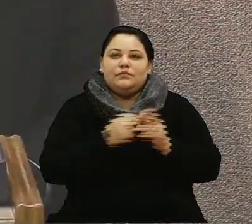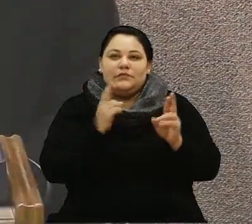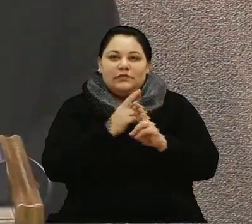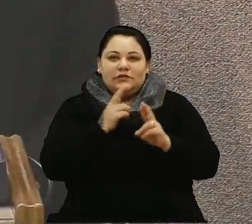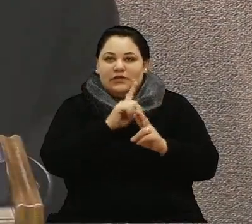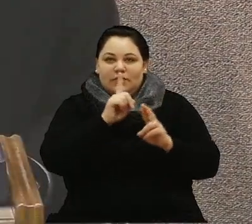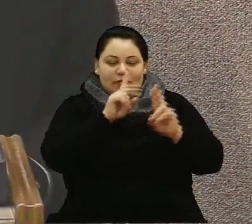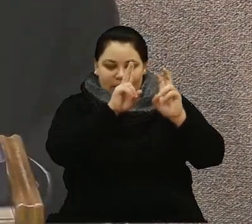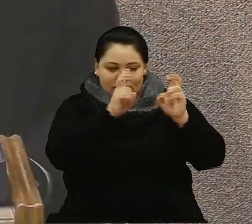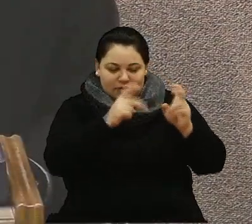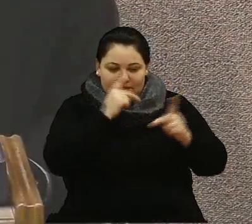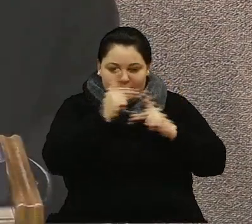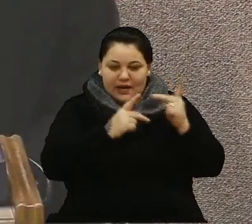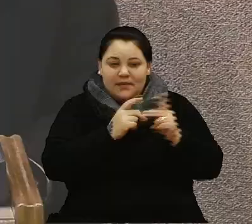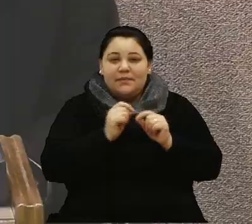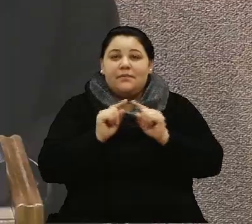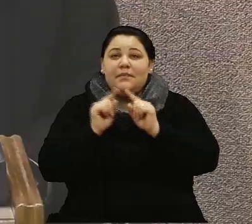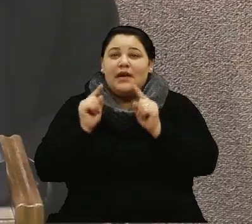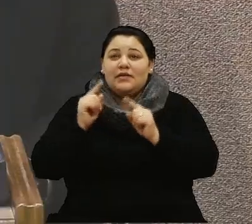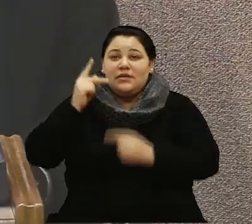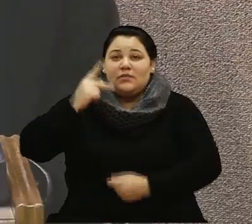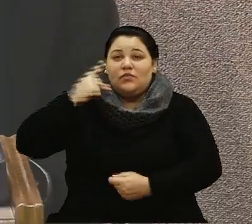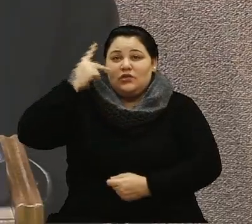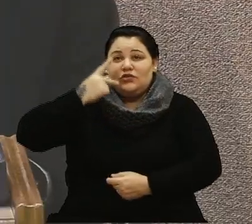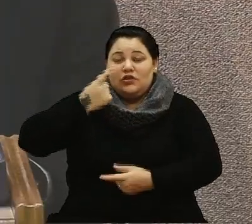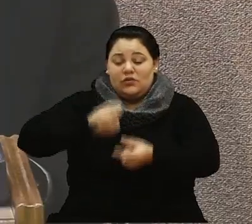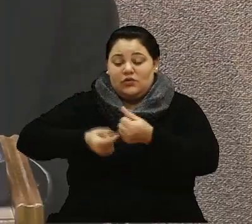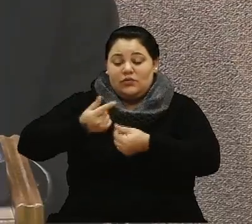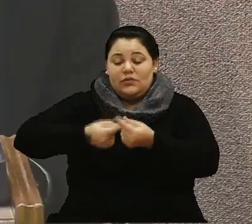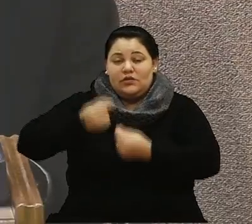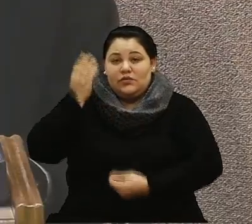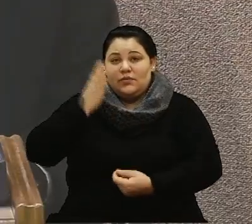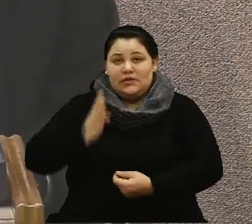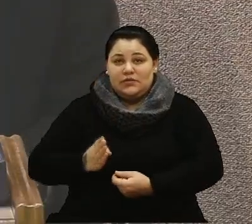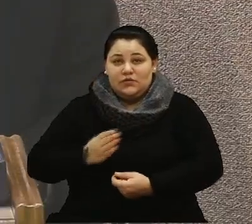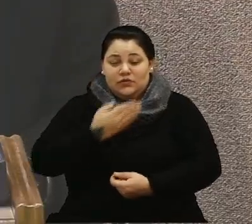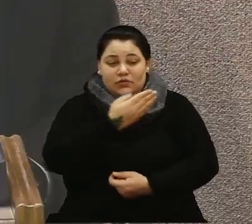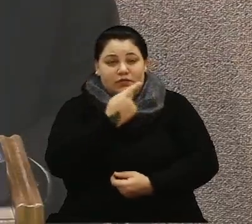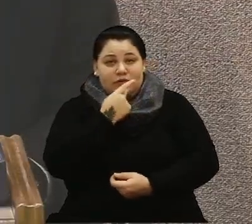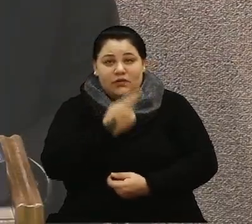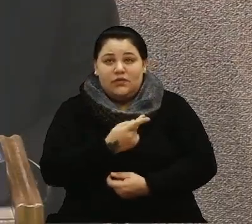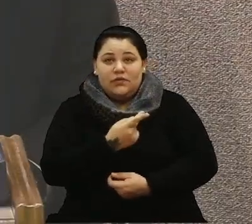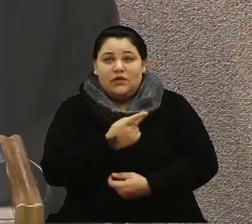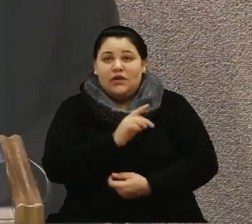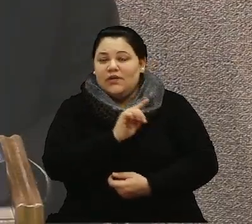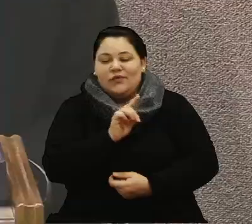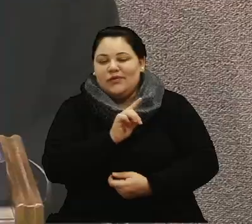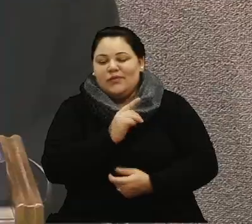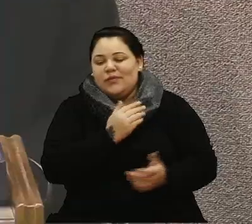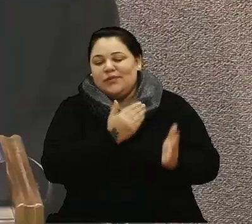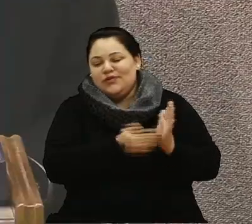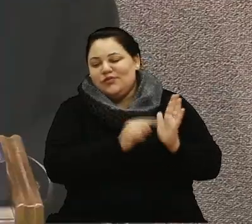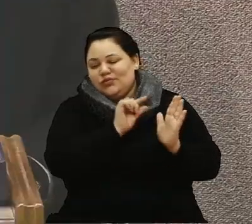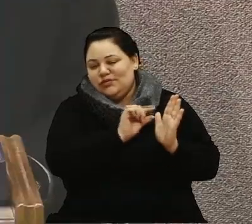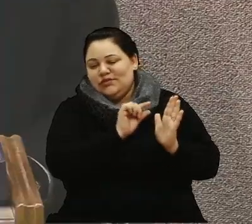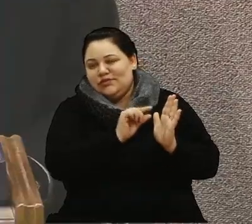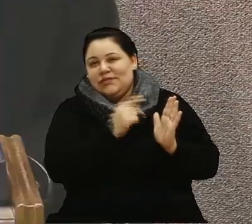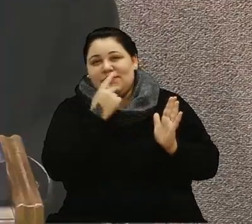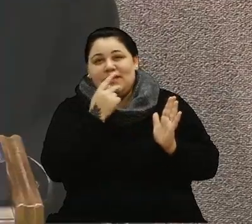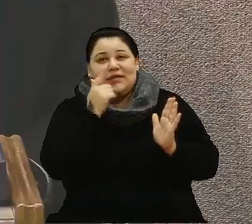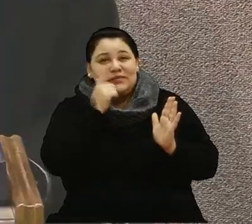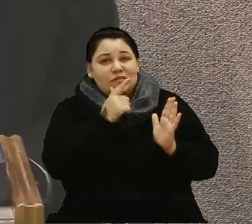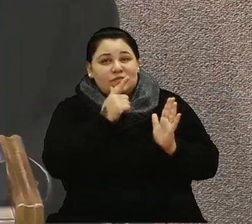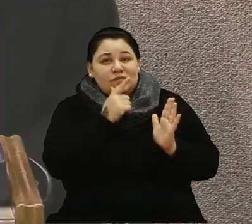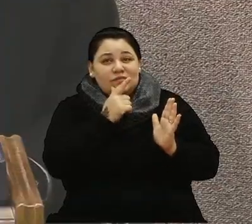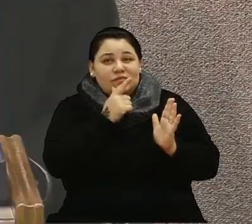ia falar, mas com relação à política econômica do Brasil, que Vossa Excelência trouxe, eu não peguei um pouco a fala do vereador Lucas, mas não esqueçamos que